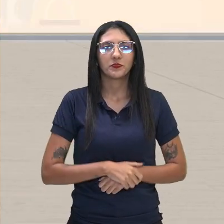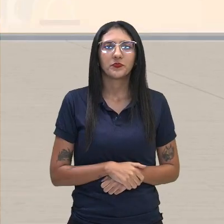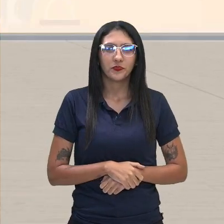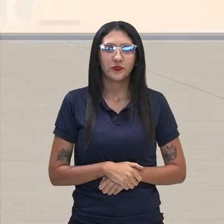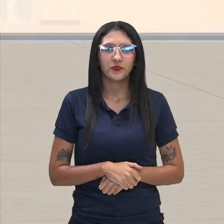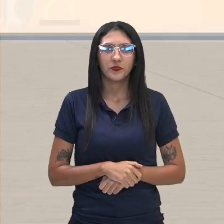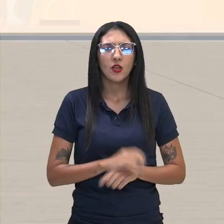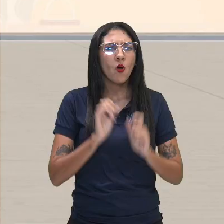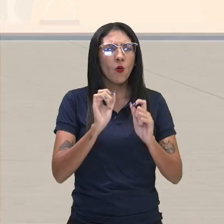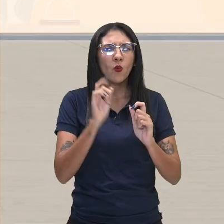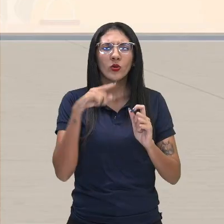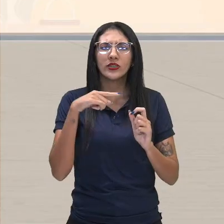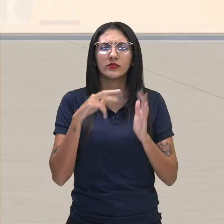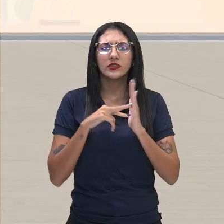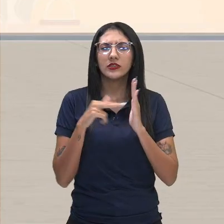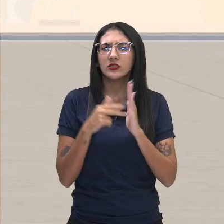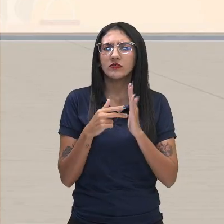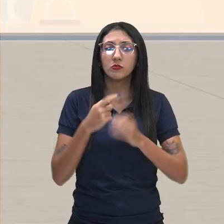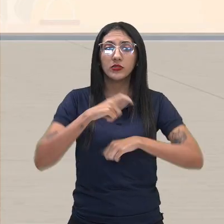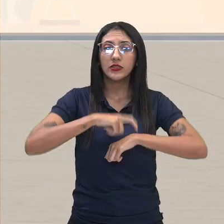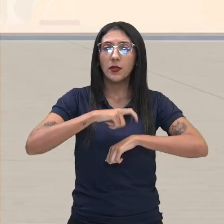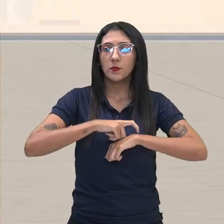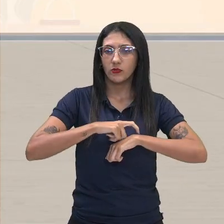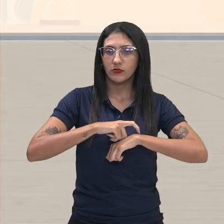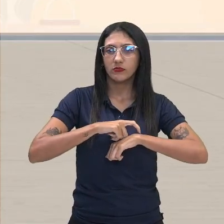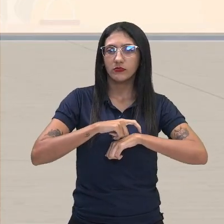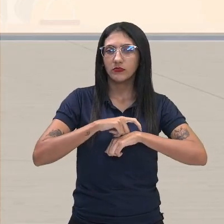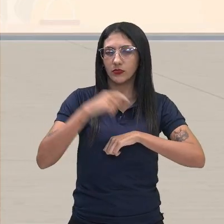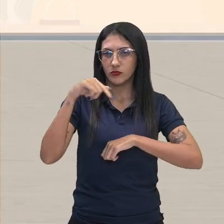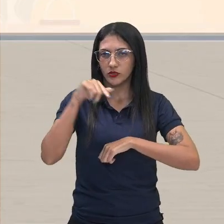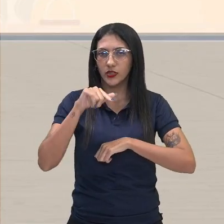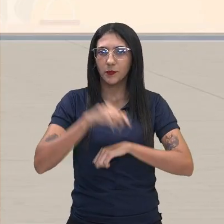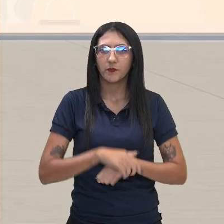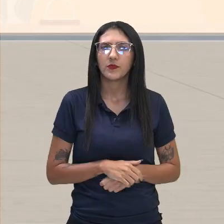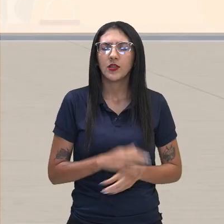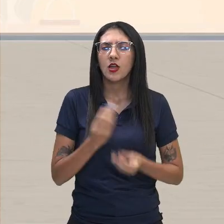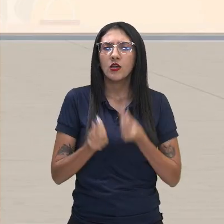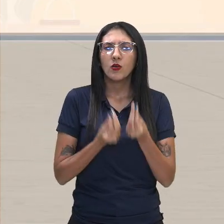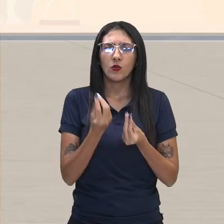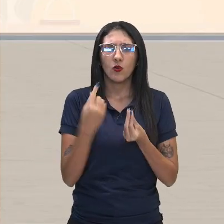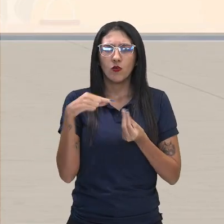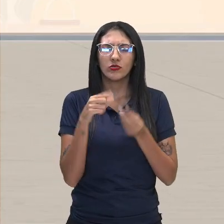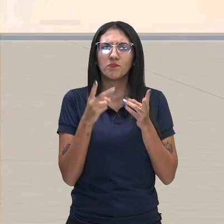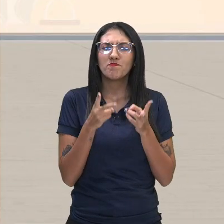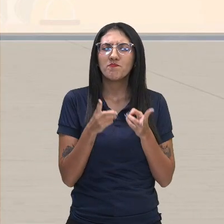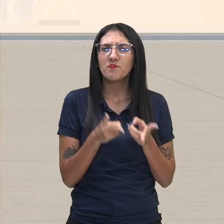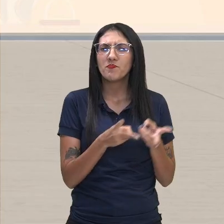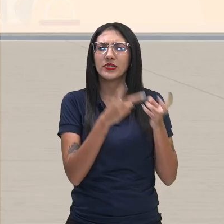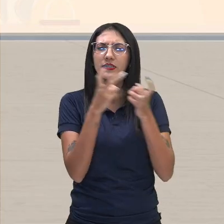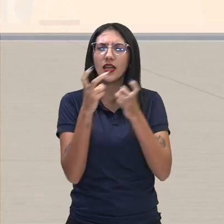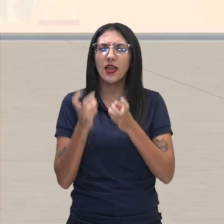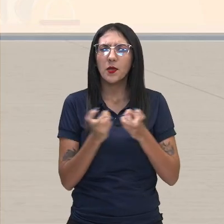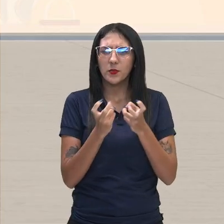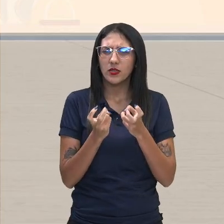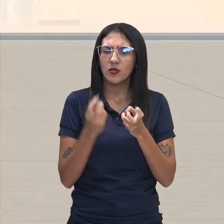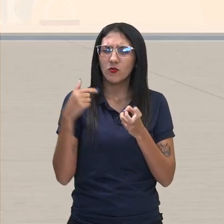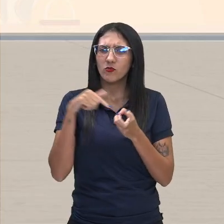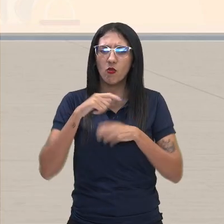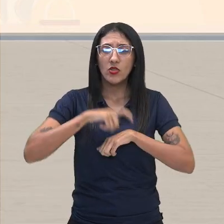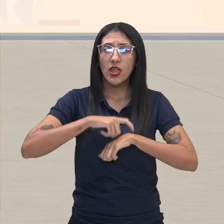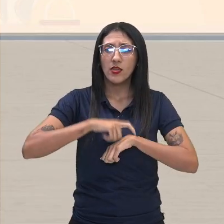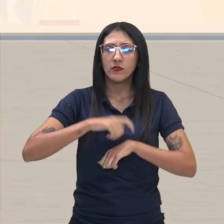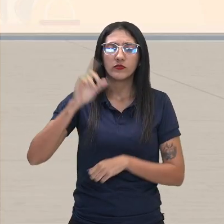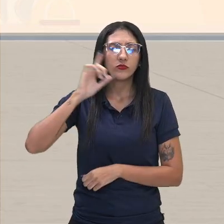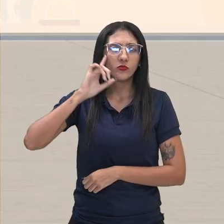é o tempo para você e como você percebe o tempo no